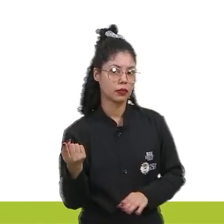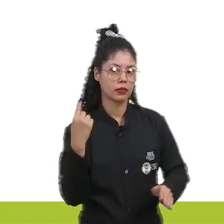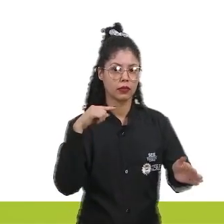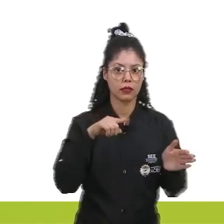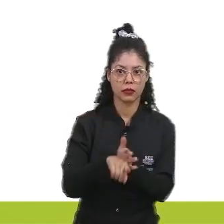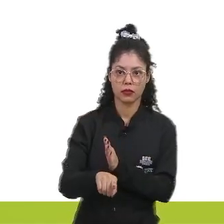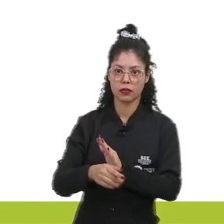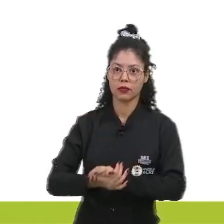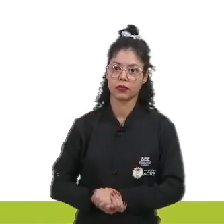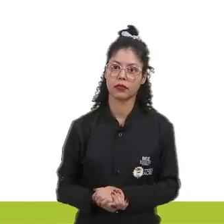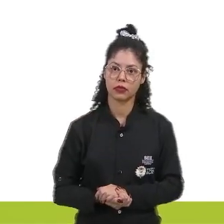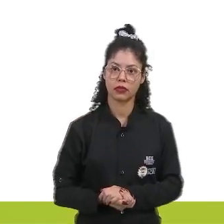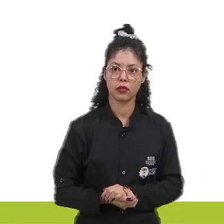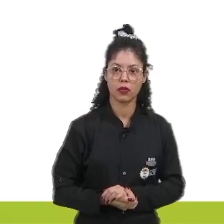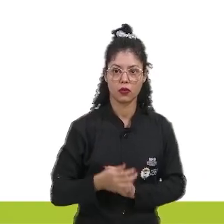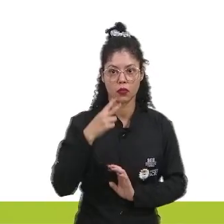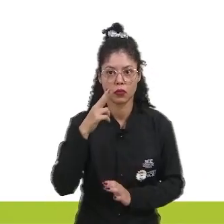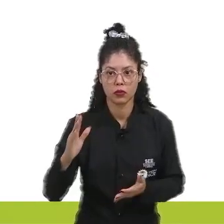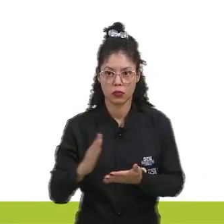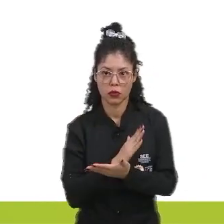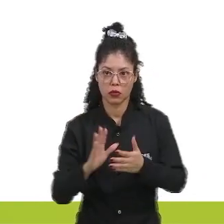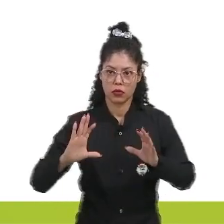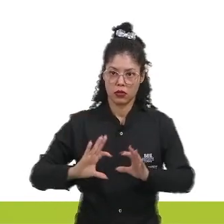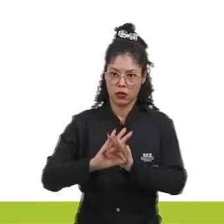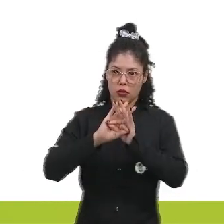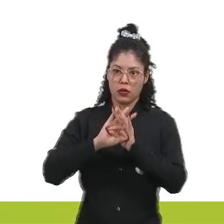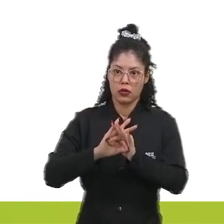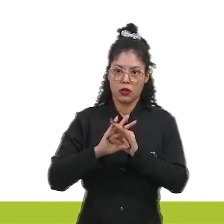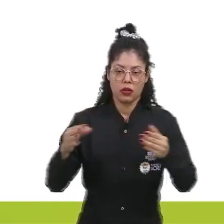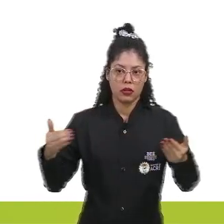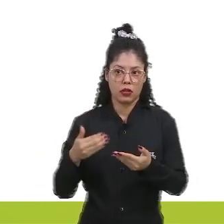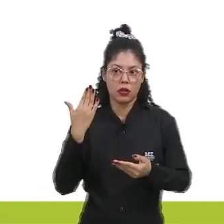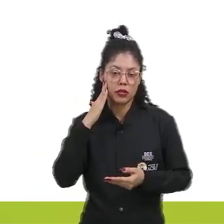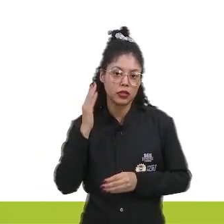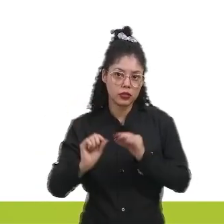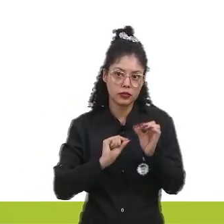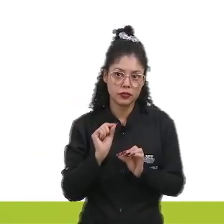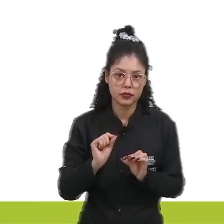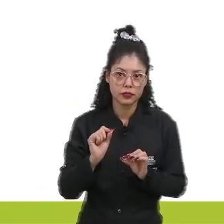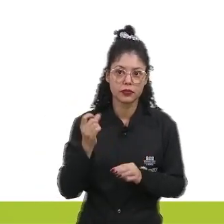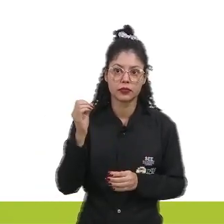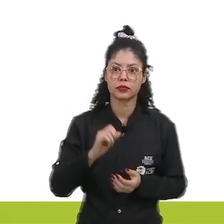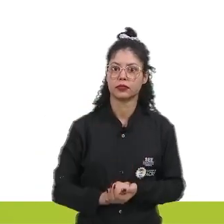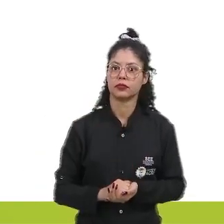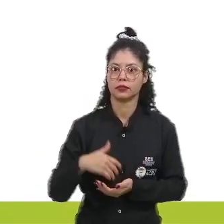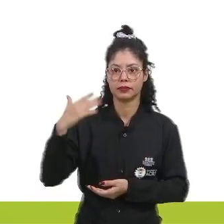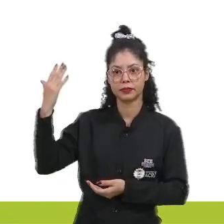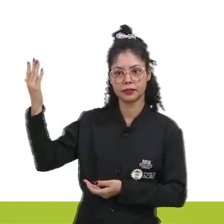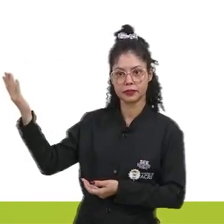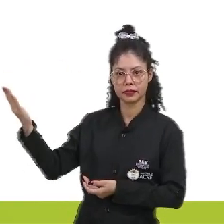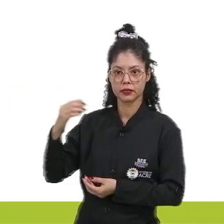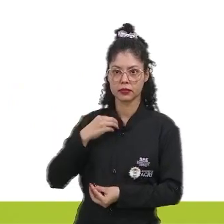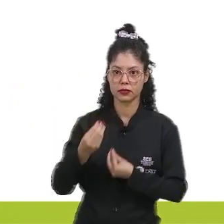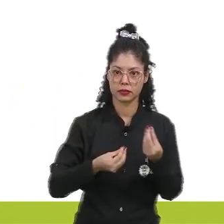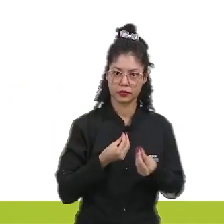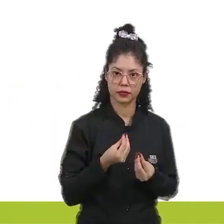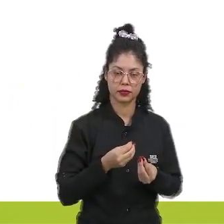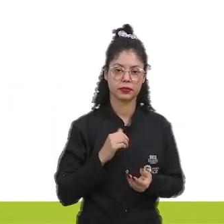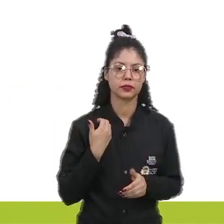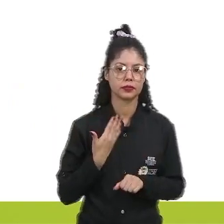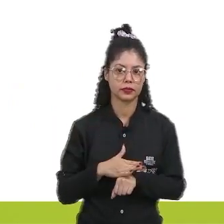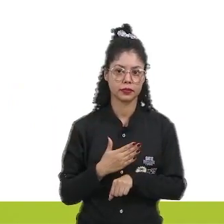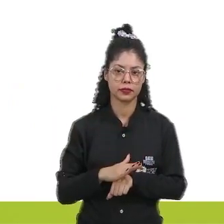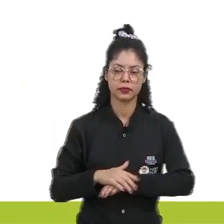questão, a gente já viu algumas relações, né? E agora vamos entender como é que funciona essa ideia algébrica dela, né? Vamos ver isso na prática,